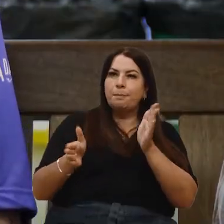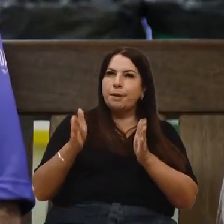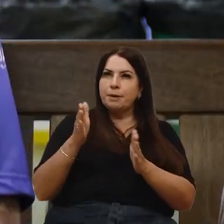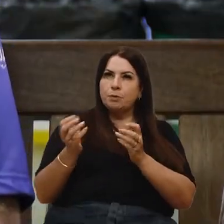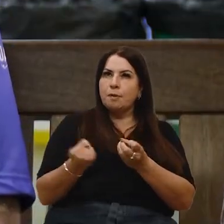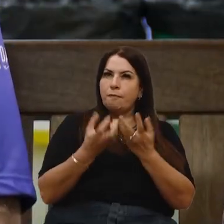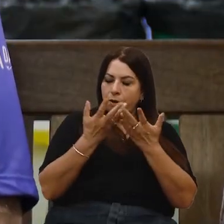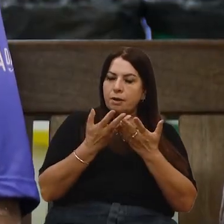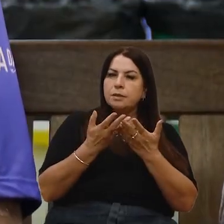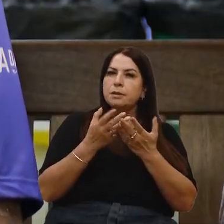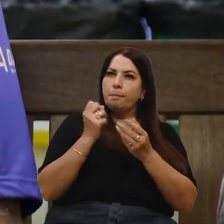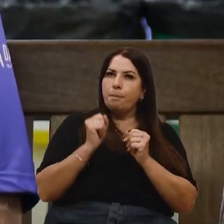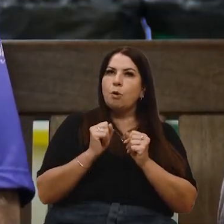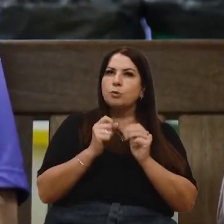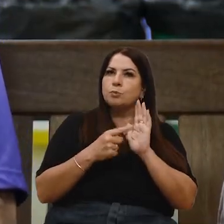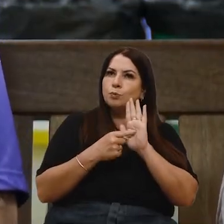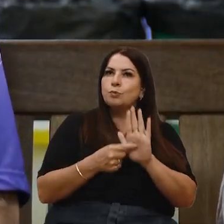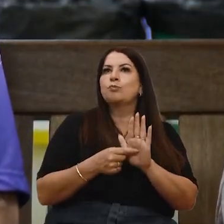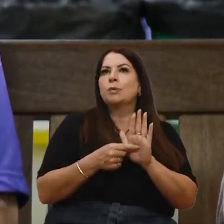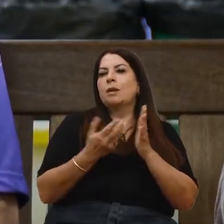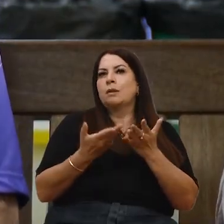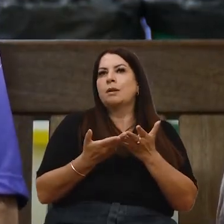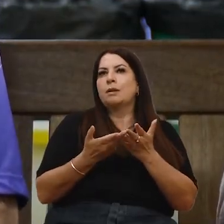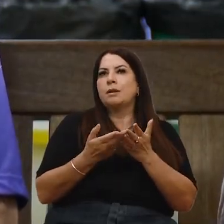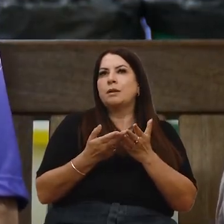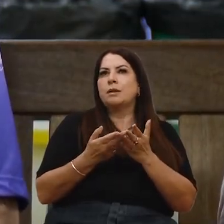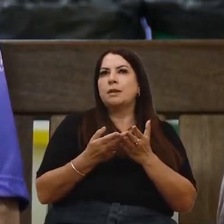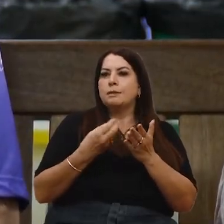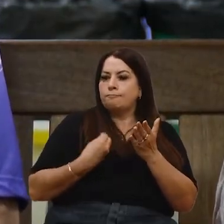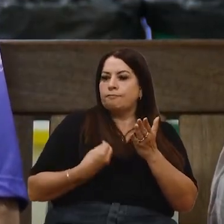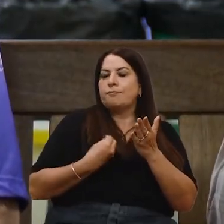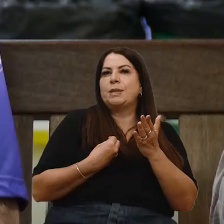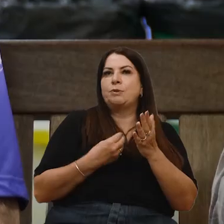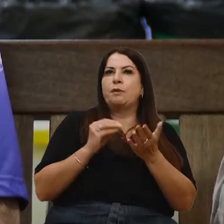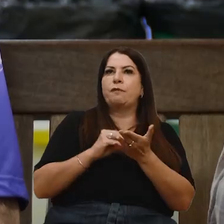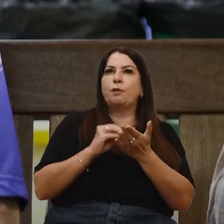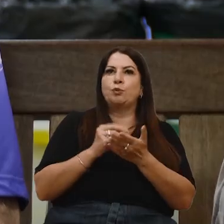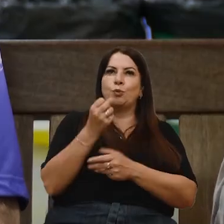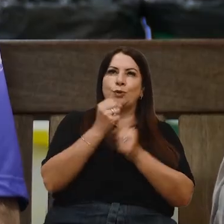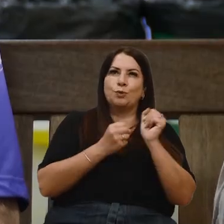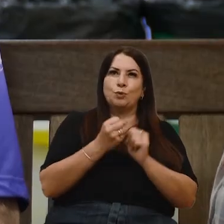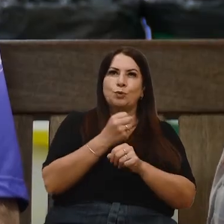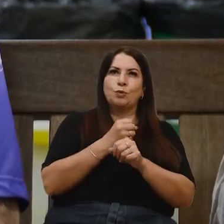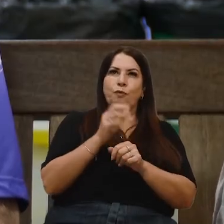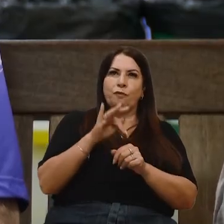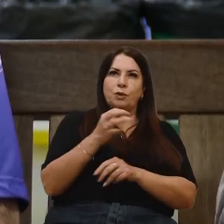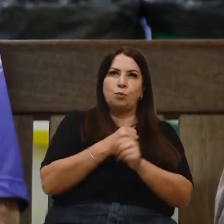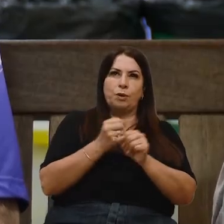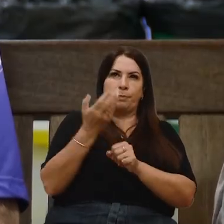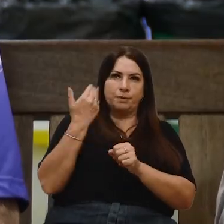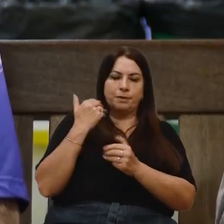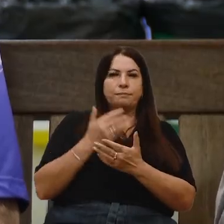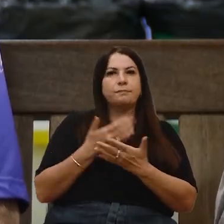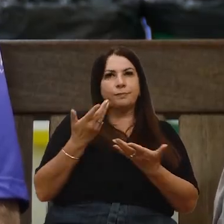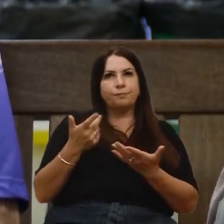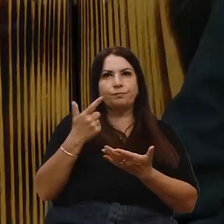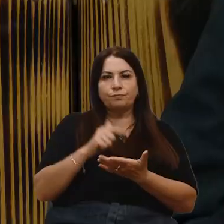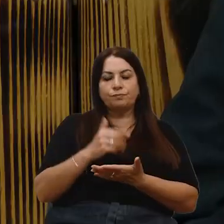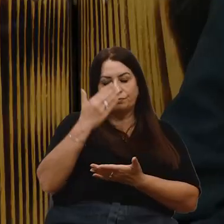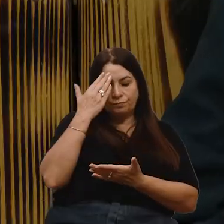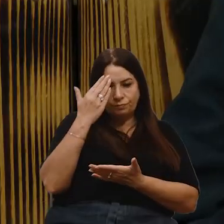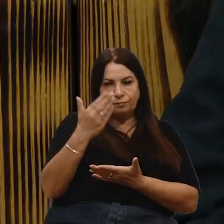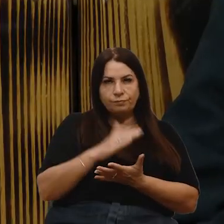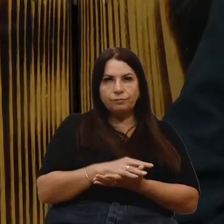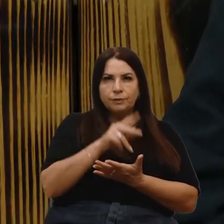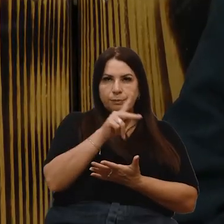desse período da festa possam trazer essa vitalidade que faltou um pouco na indústria no final do ano passado. Então, mais uma